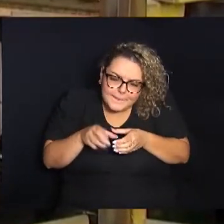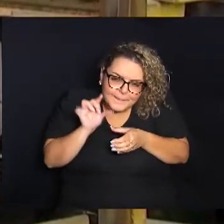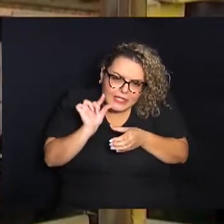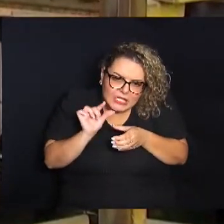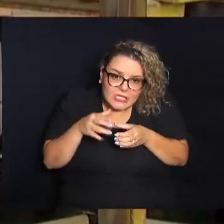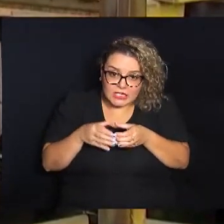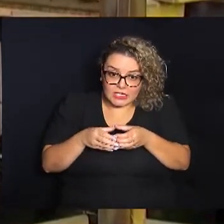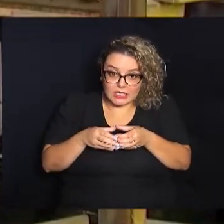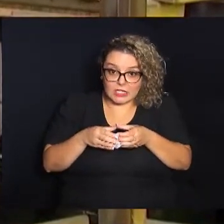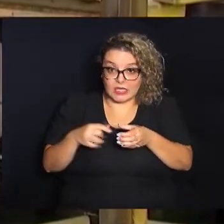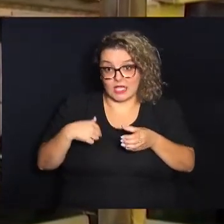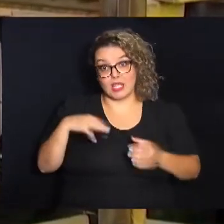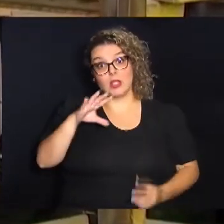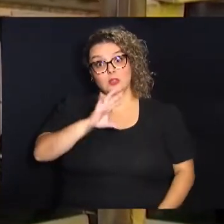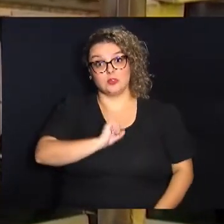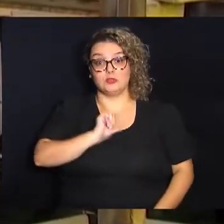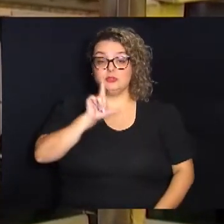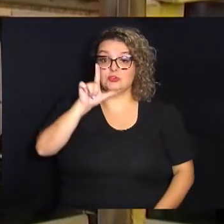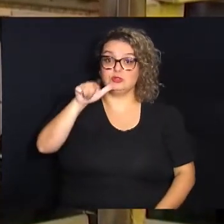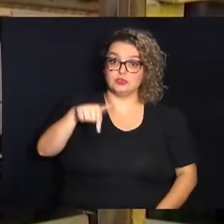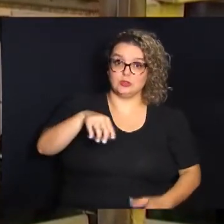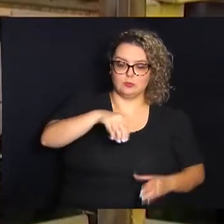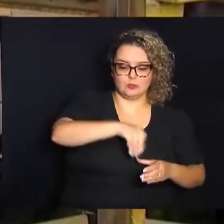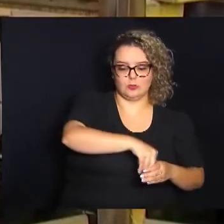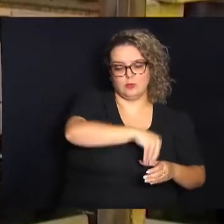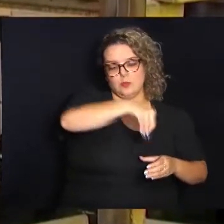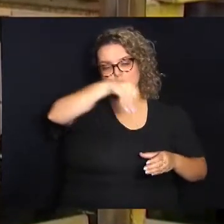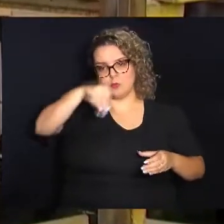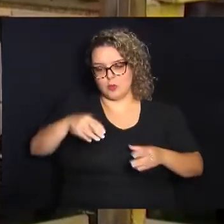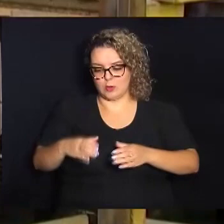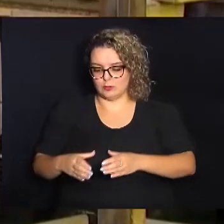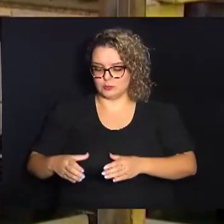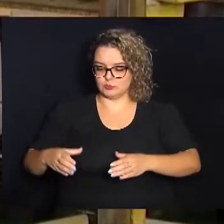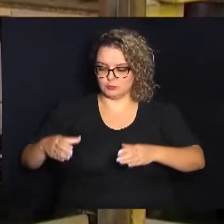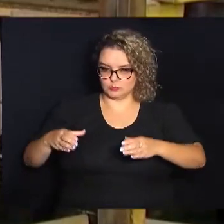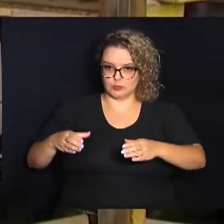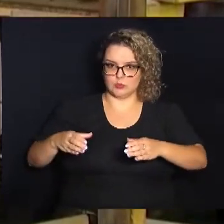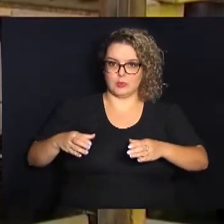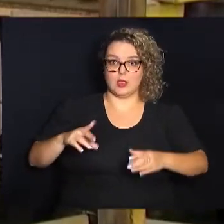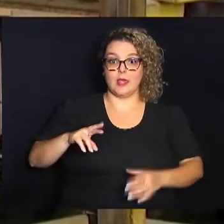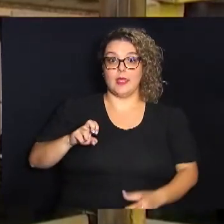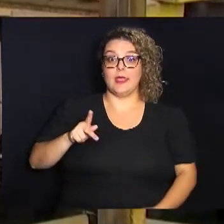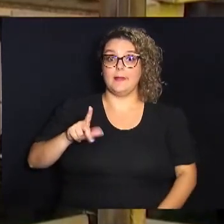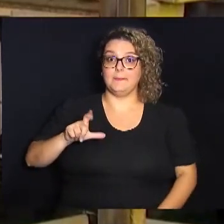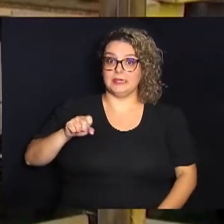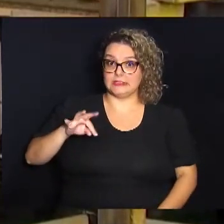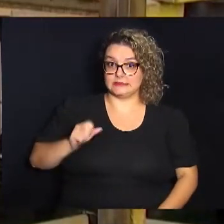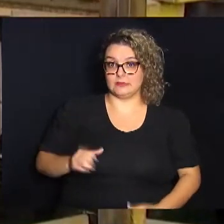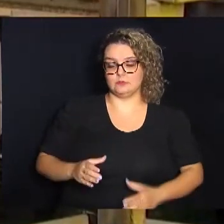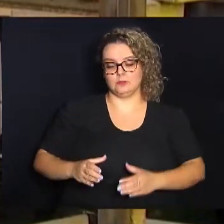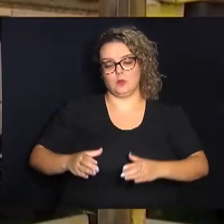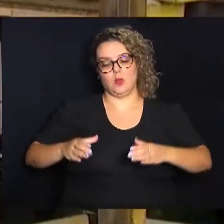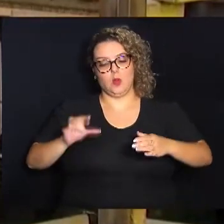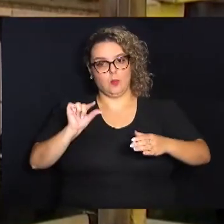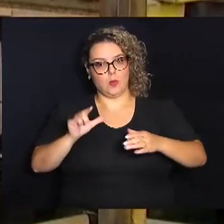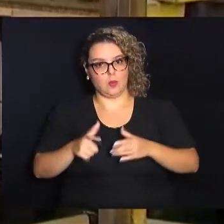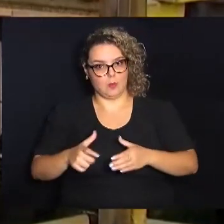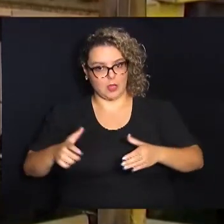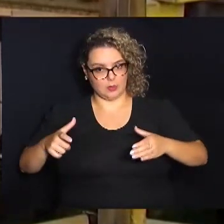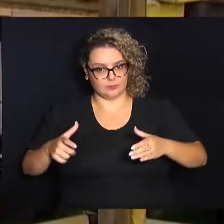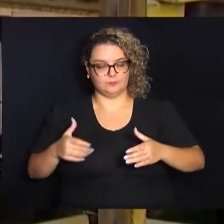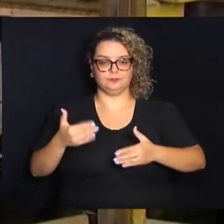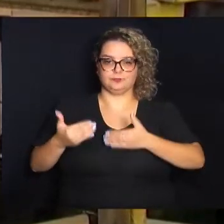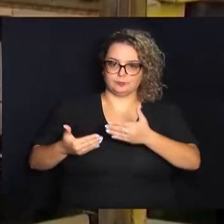pequenininho. Eu gosto, depois de modificar o vaso, né, replantar essa erva em um vasinho um pouco maior. E